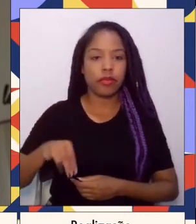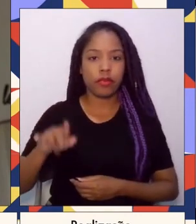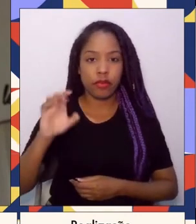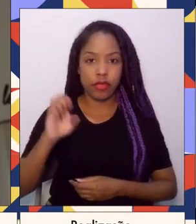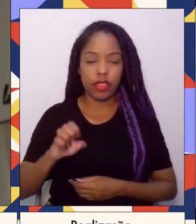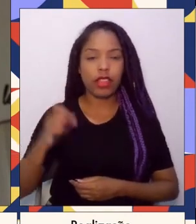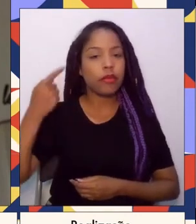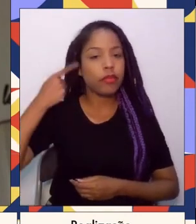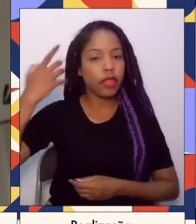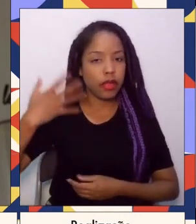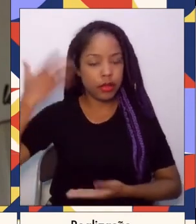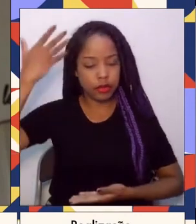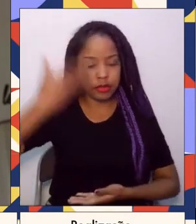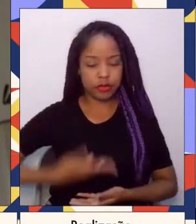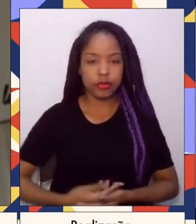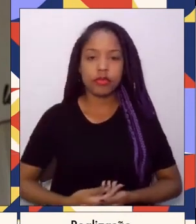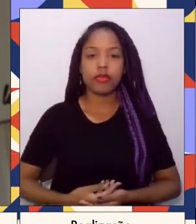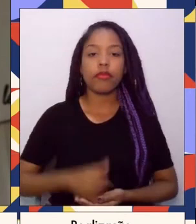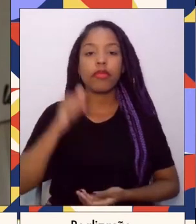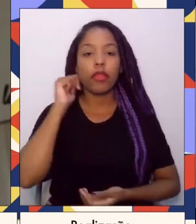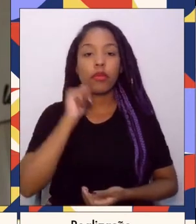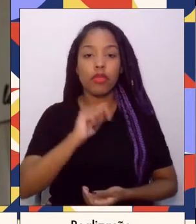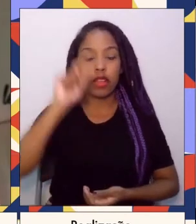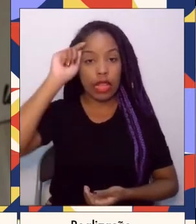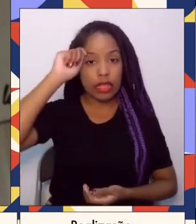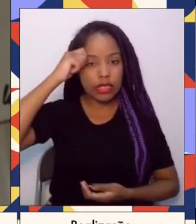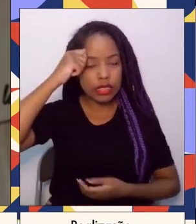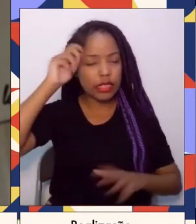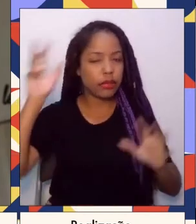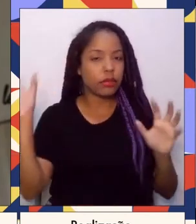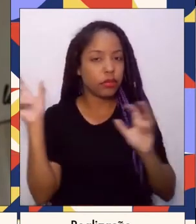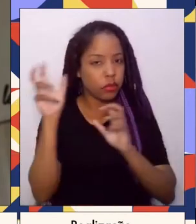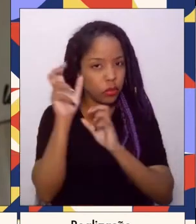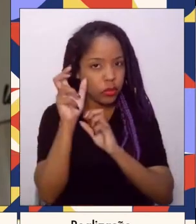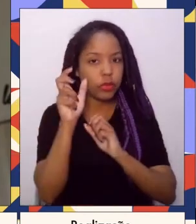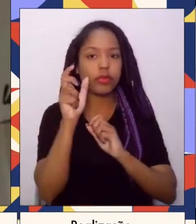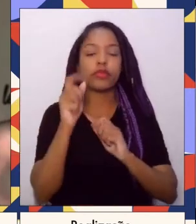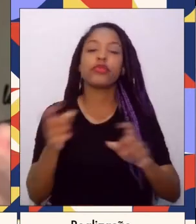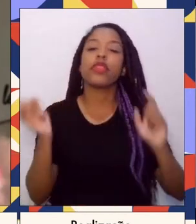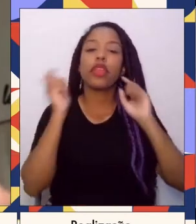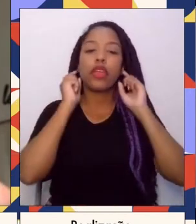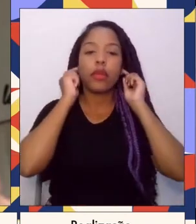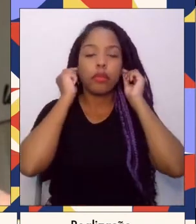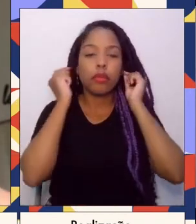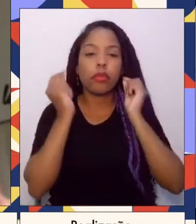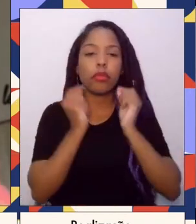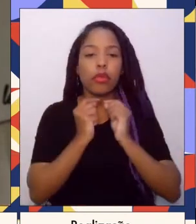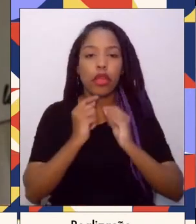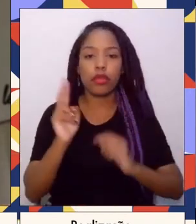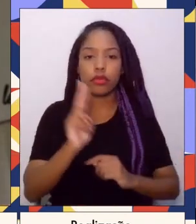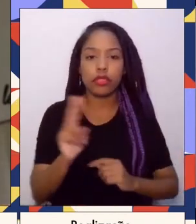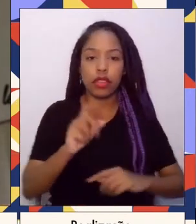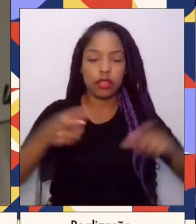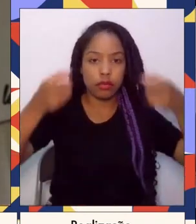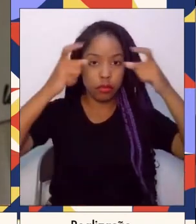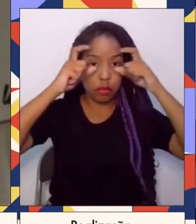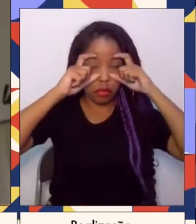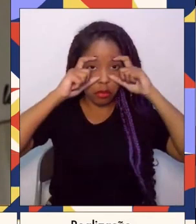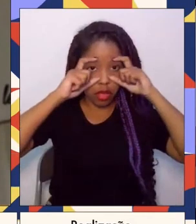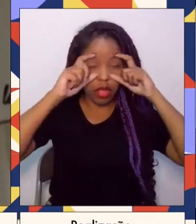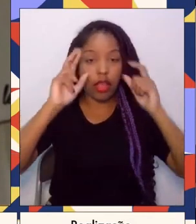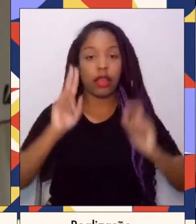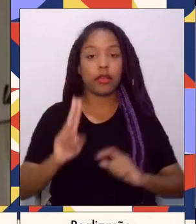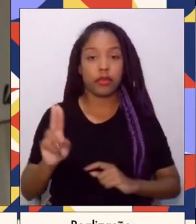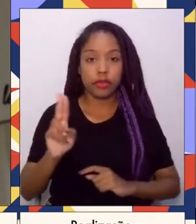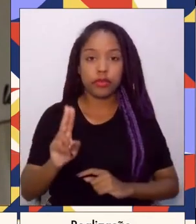eu sou uma mulher negra de pele retinta tô usando fones de ouvido tenho óculos estou usando óculos no momento o cabelo